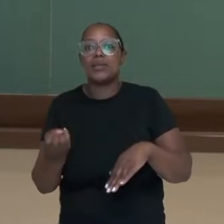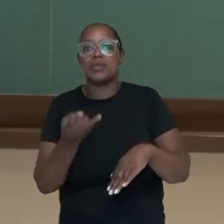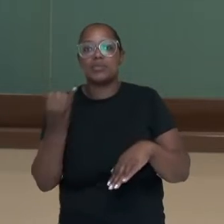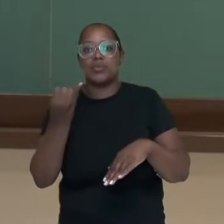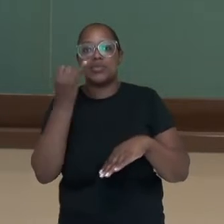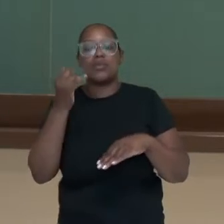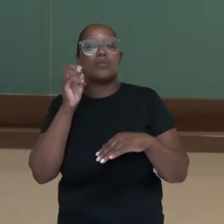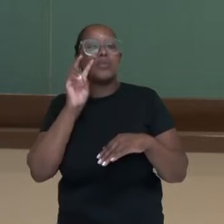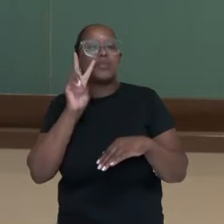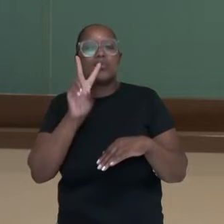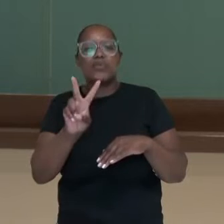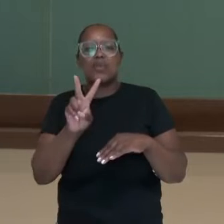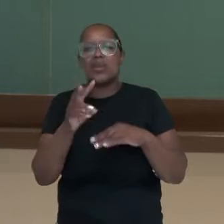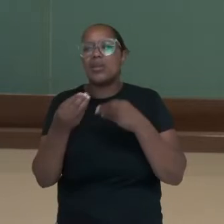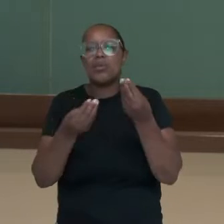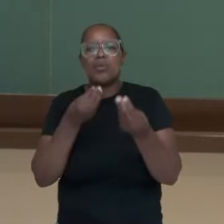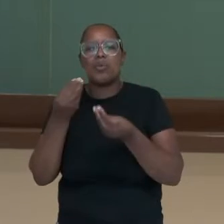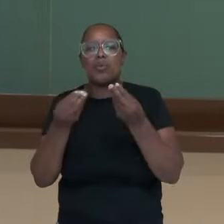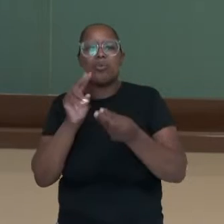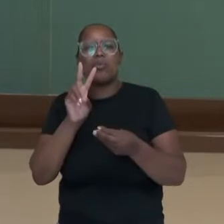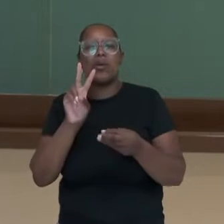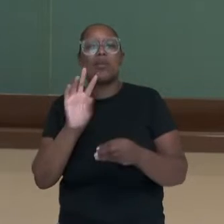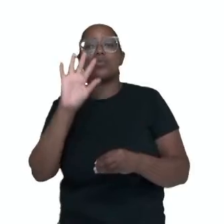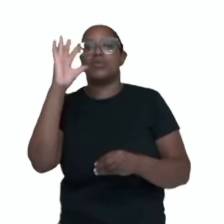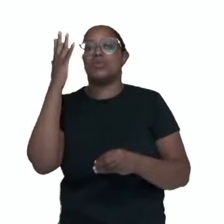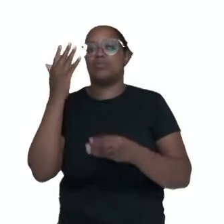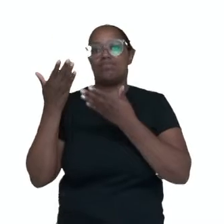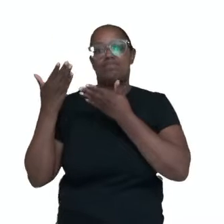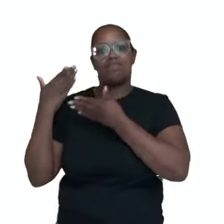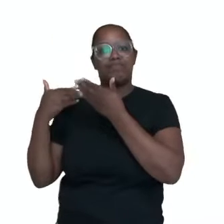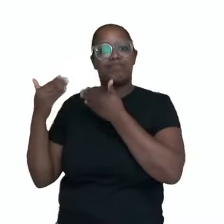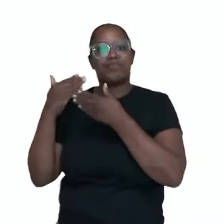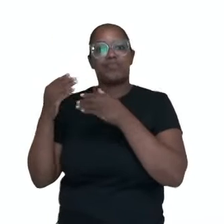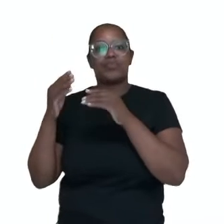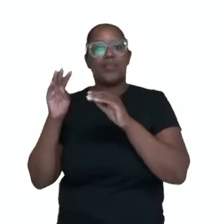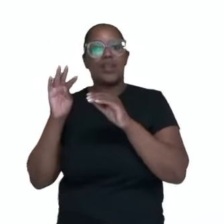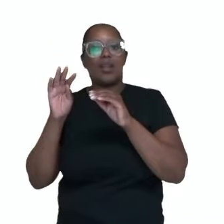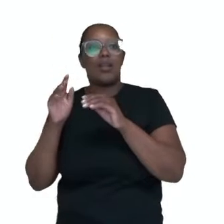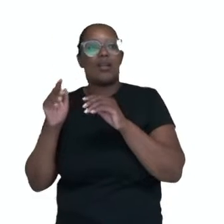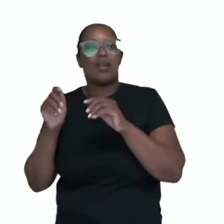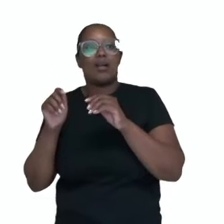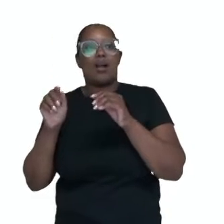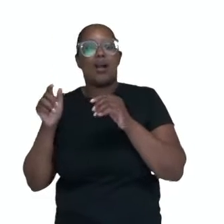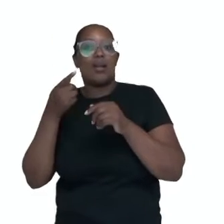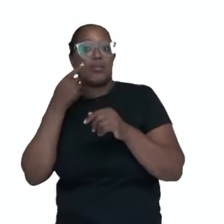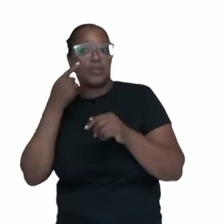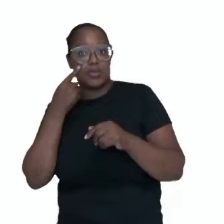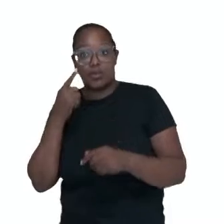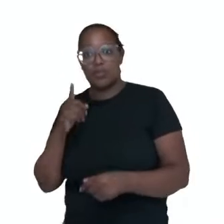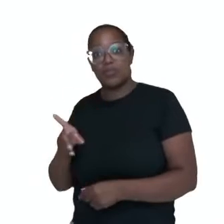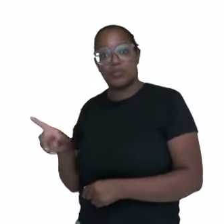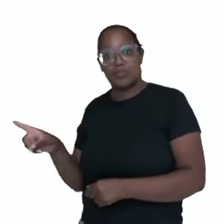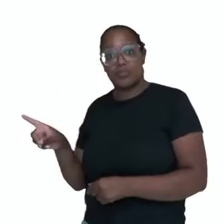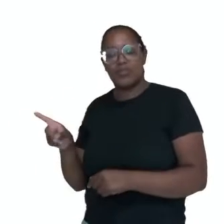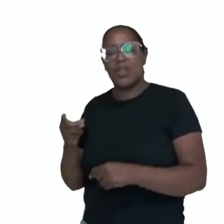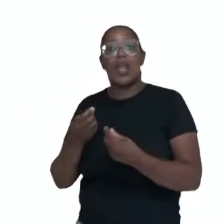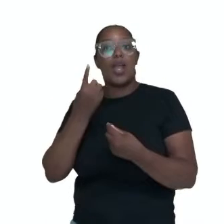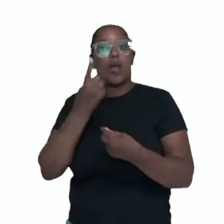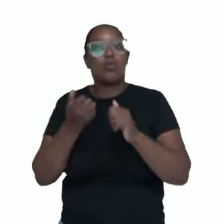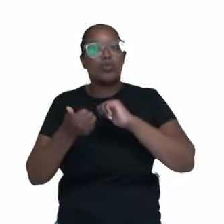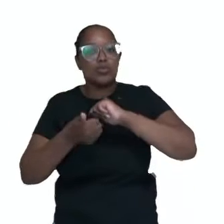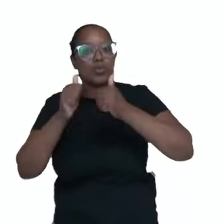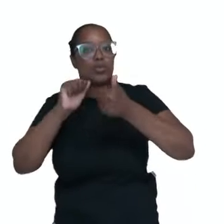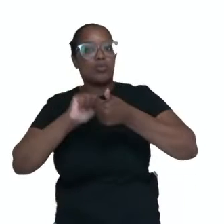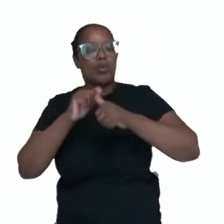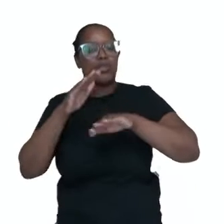Vamos ver como isso aconteceu. Tênis de mesa, então, é um dos esportes mais populares